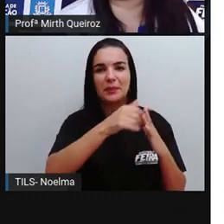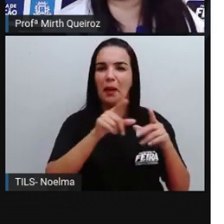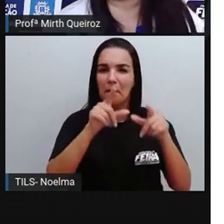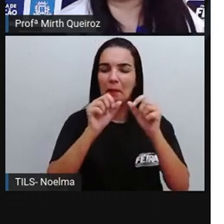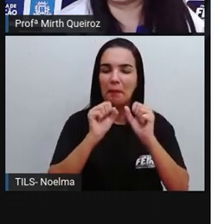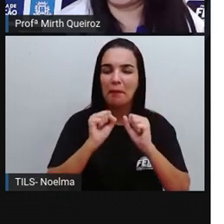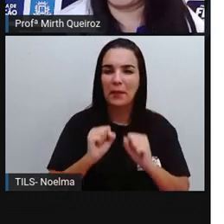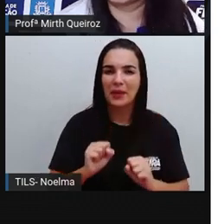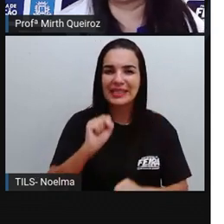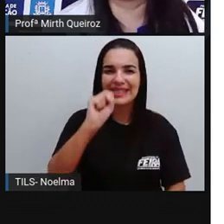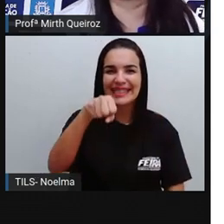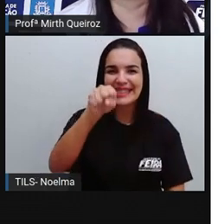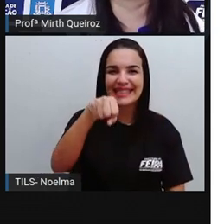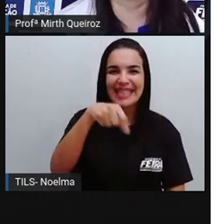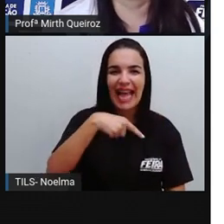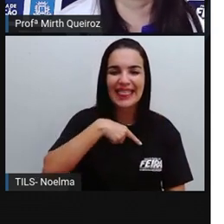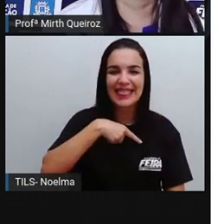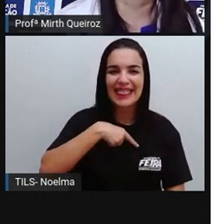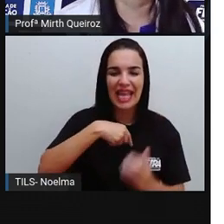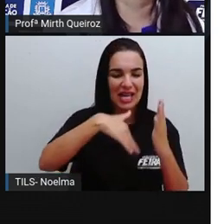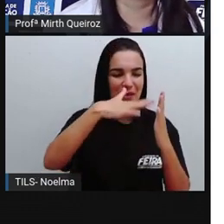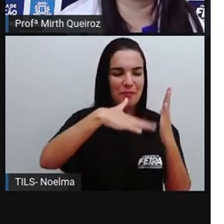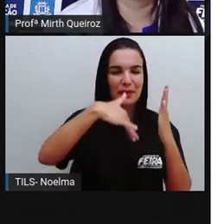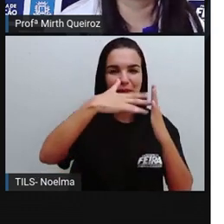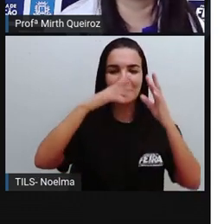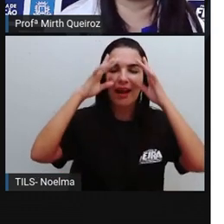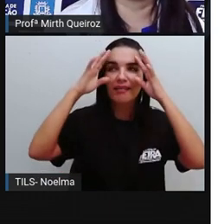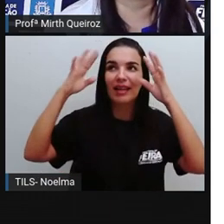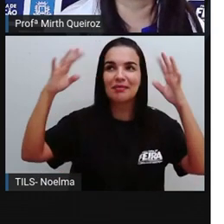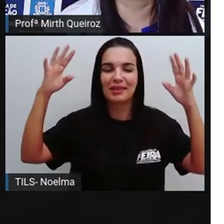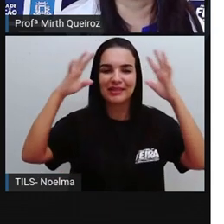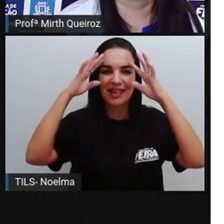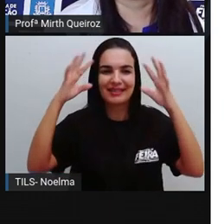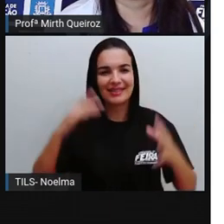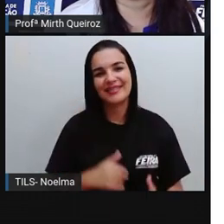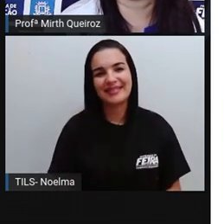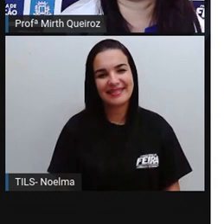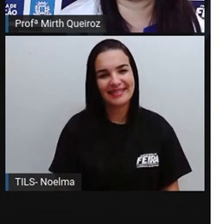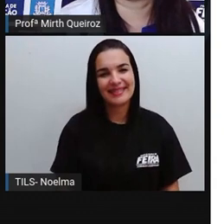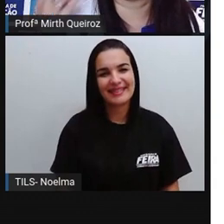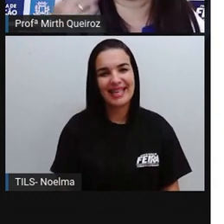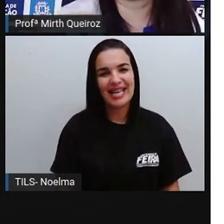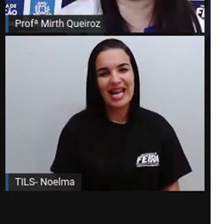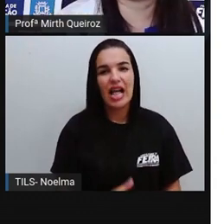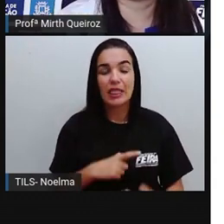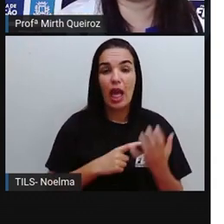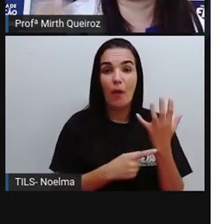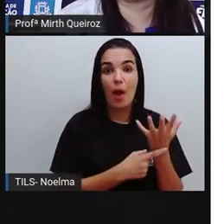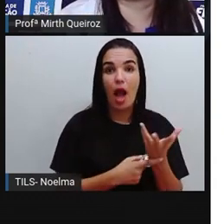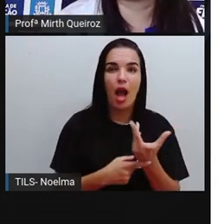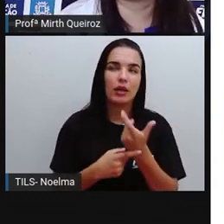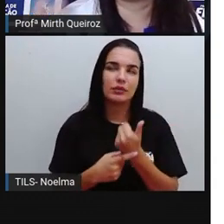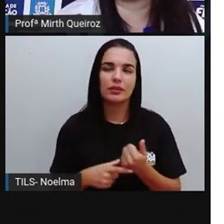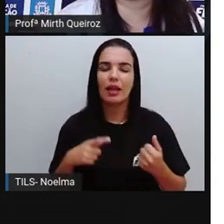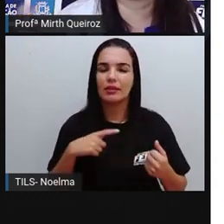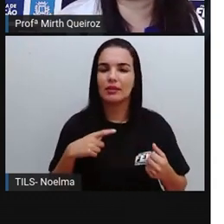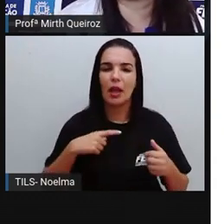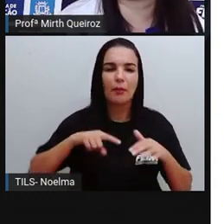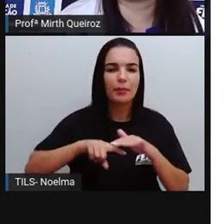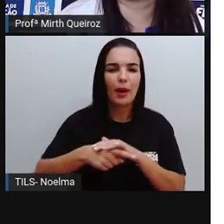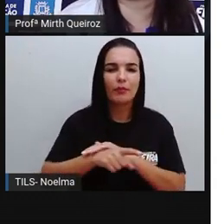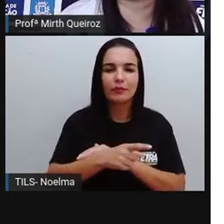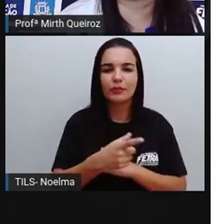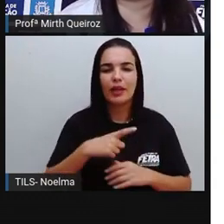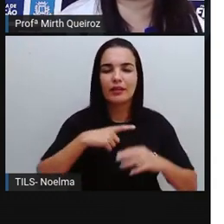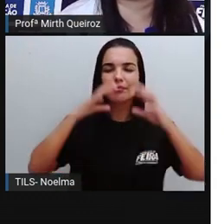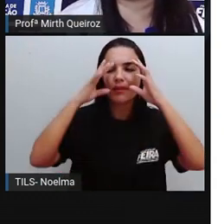possível sim a gente fazer essas obras de artes que vêm aí, né? A partir com